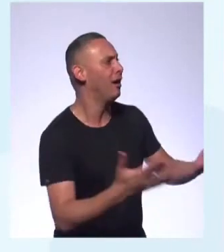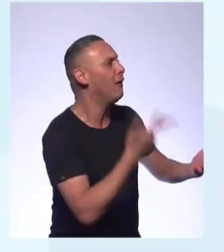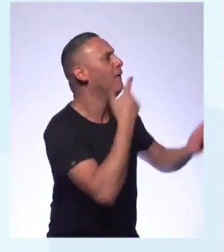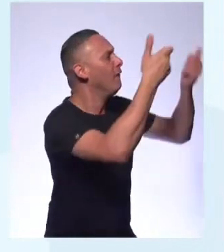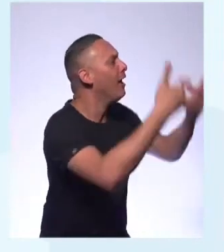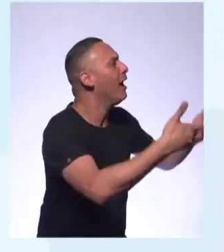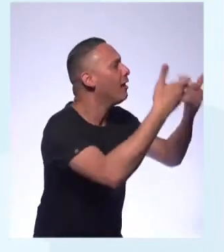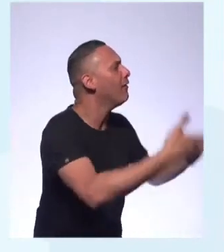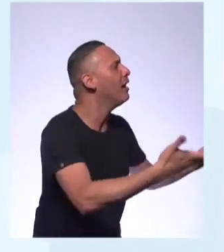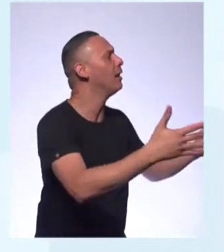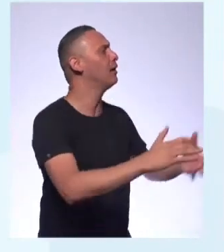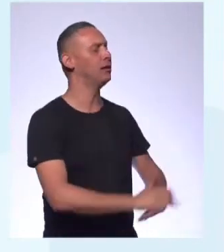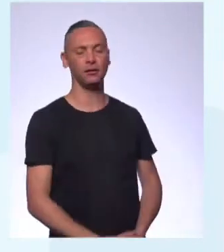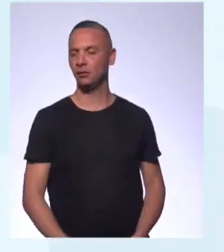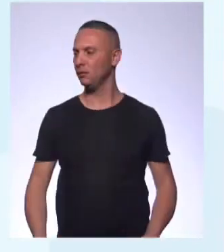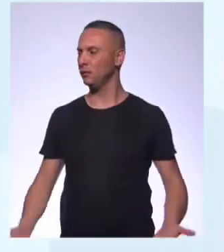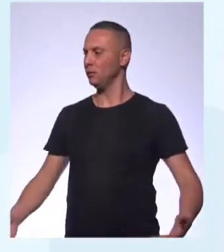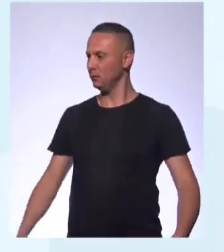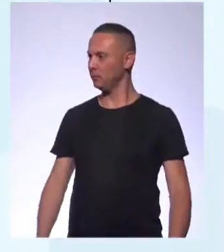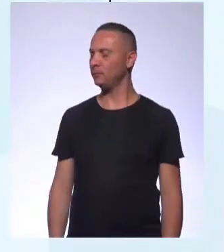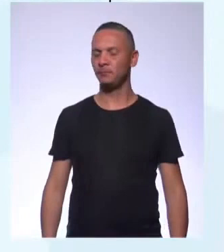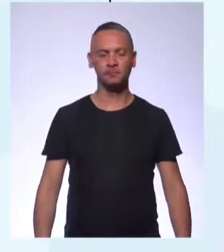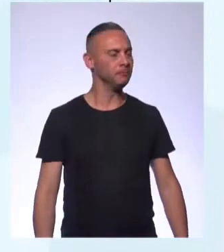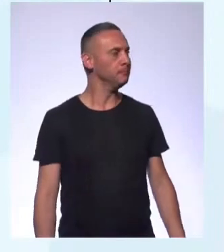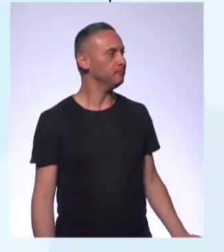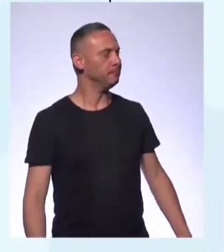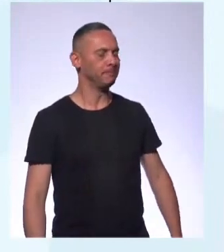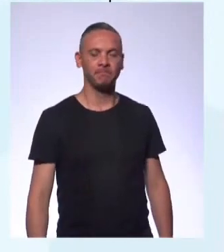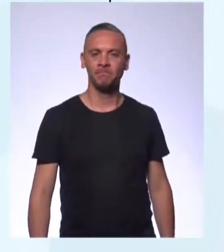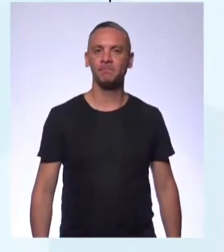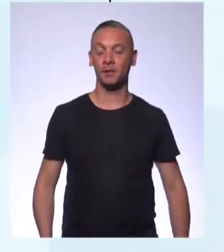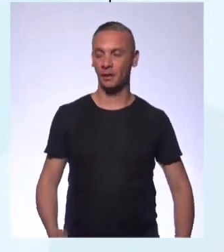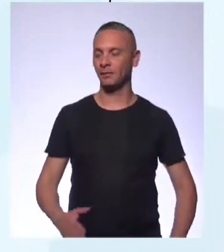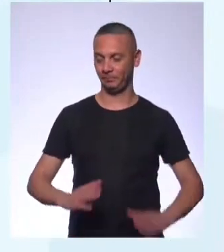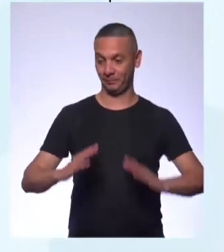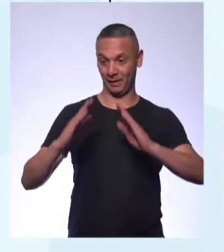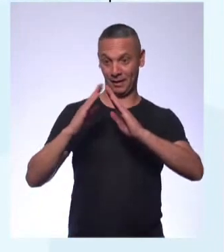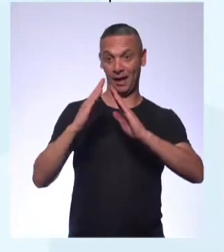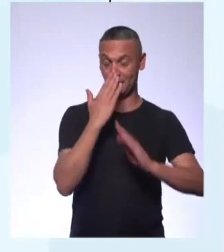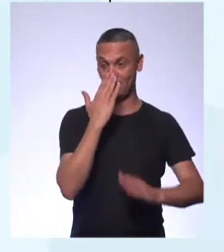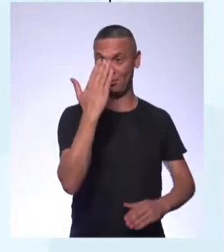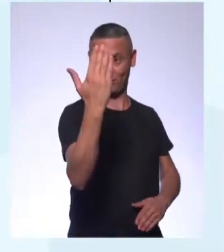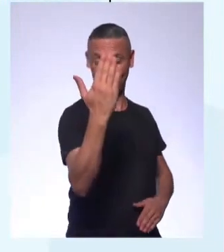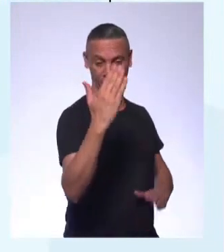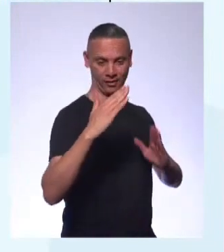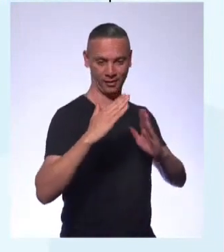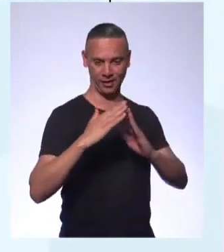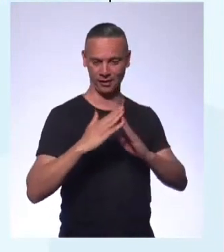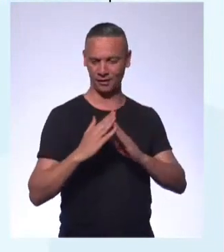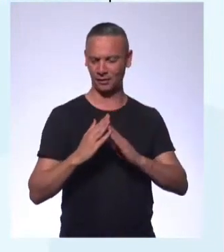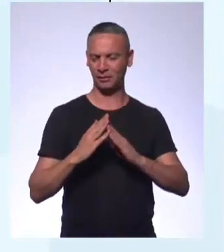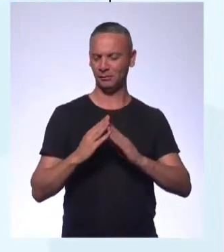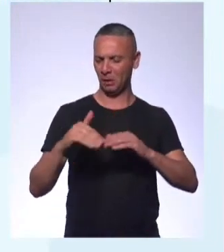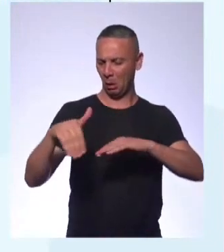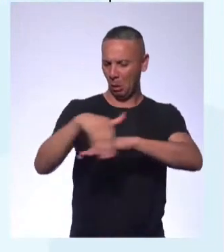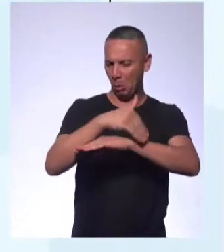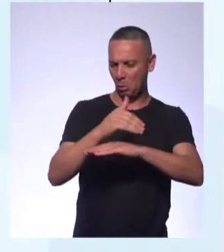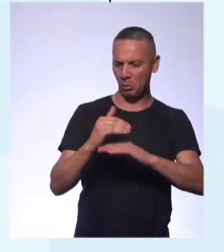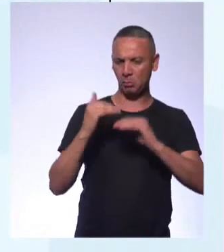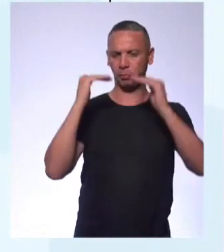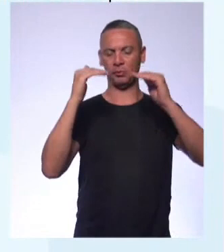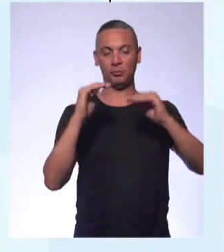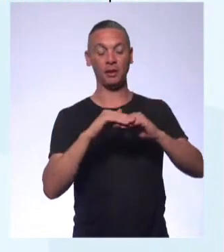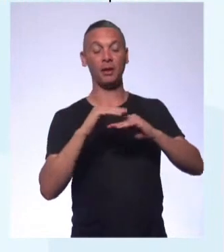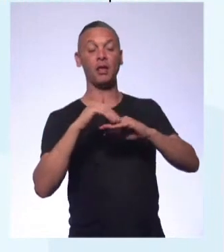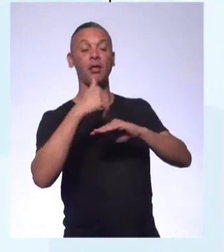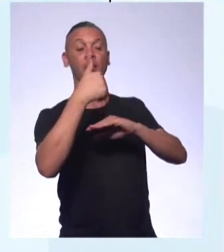homem, fez impaciente o doutor Ponciano. A casa da frente não se erguia em nada da rua, mas, para o